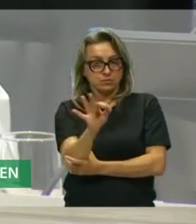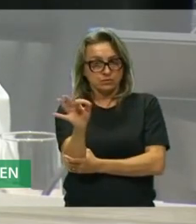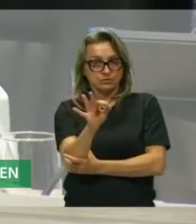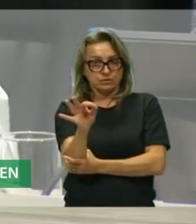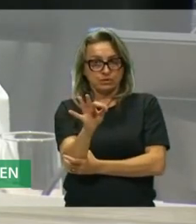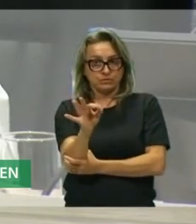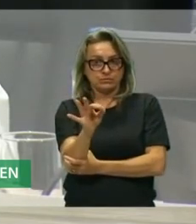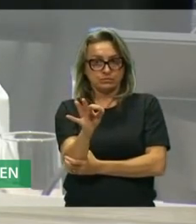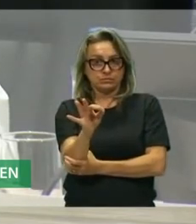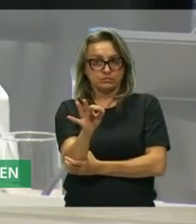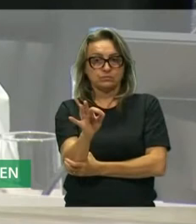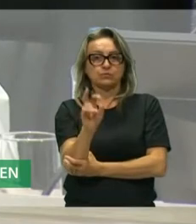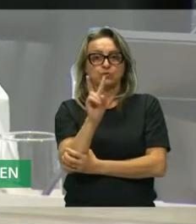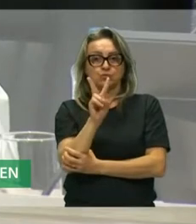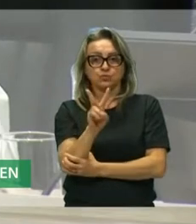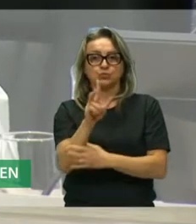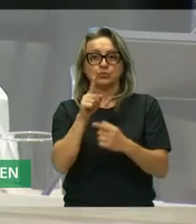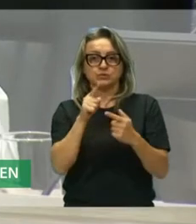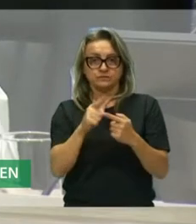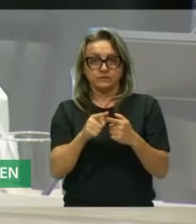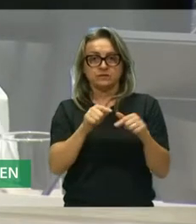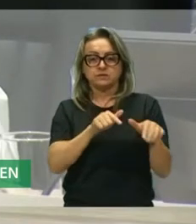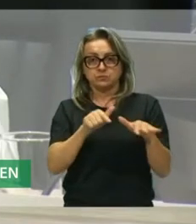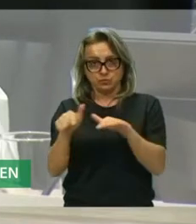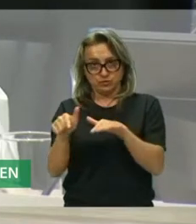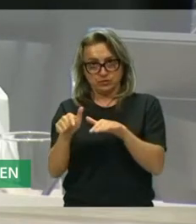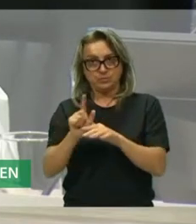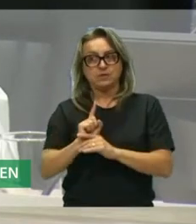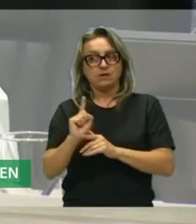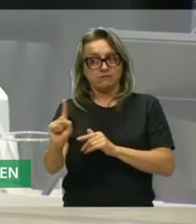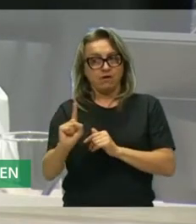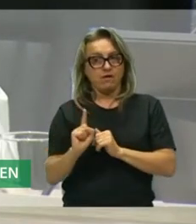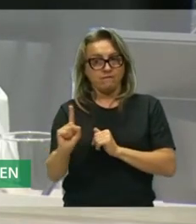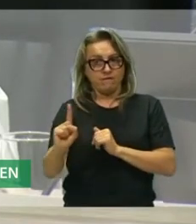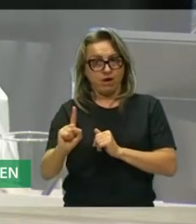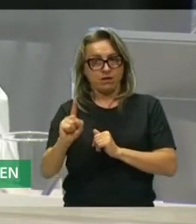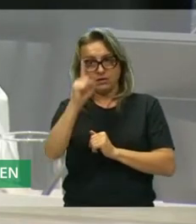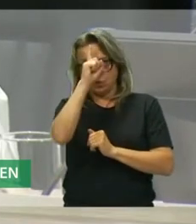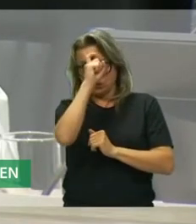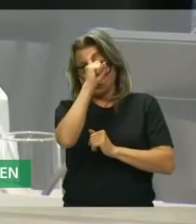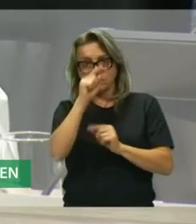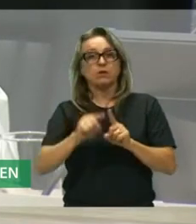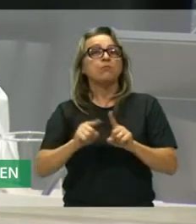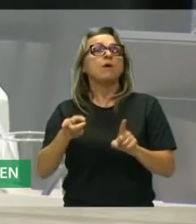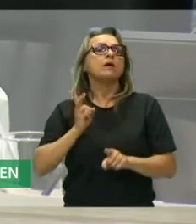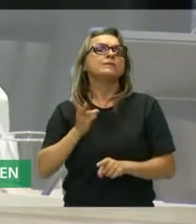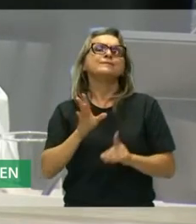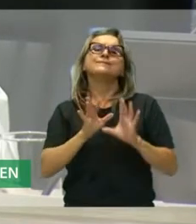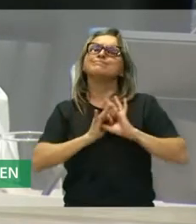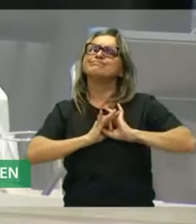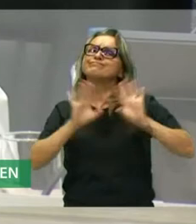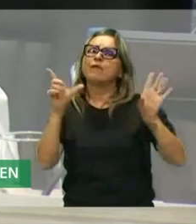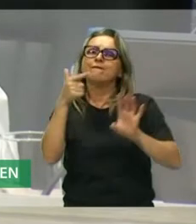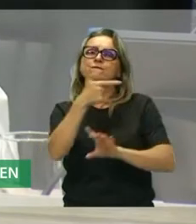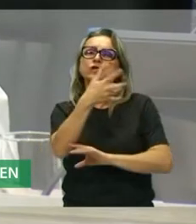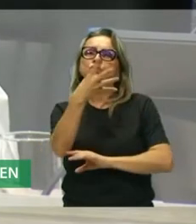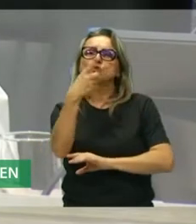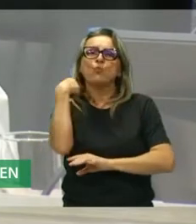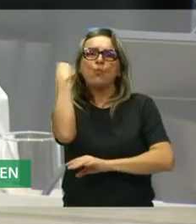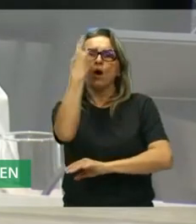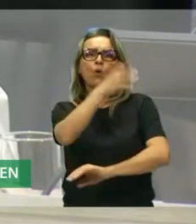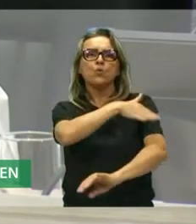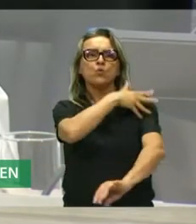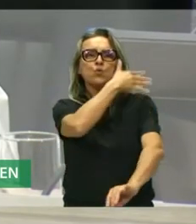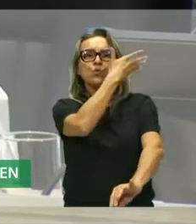realmente 2 vezes por semana no hospital, mas que fica à disposição do hospital 24 horas.